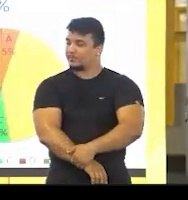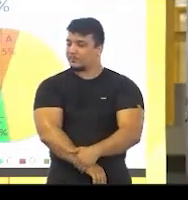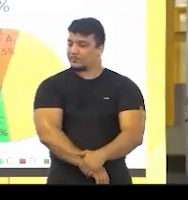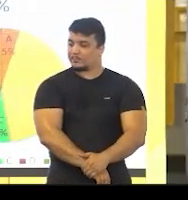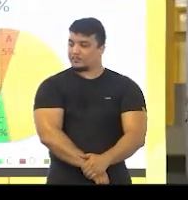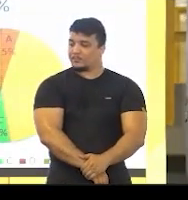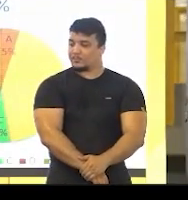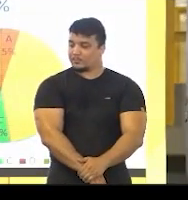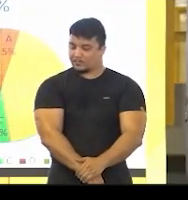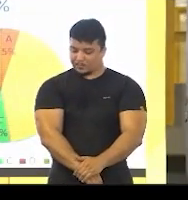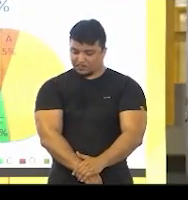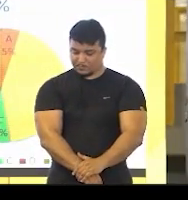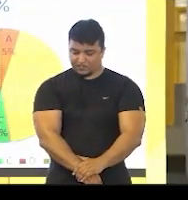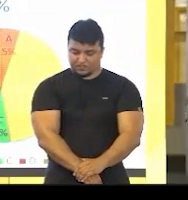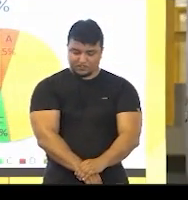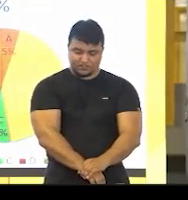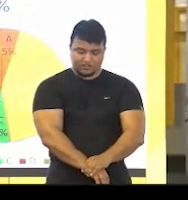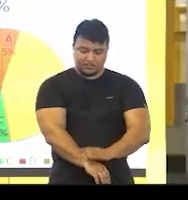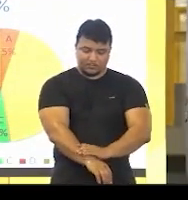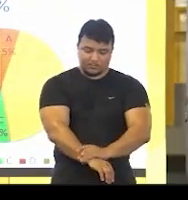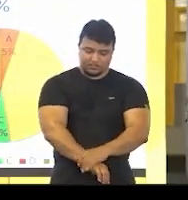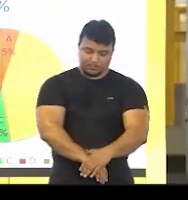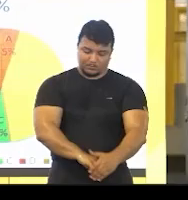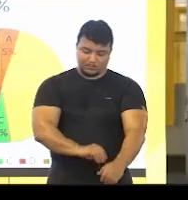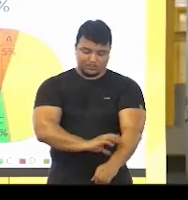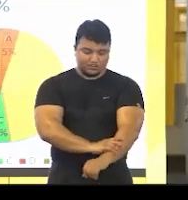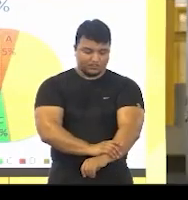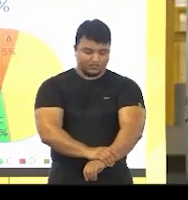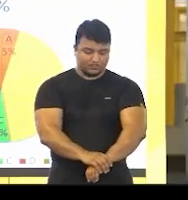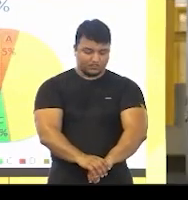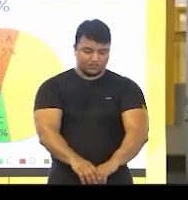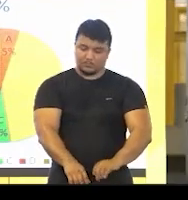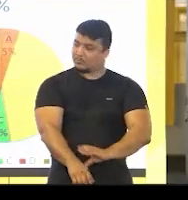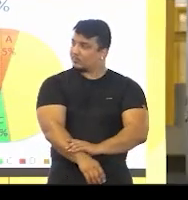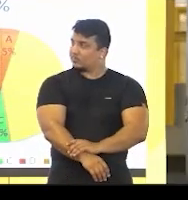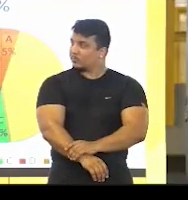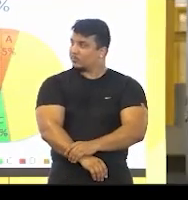Pode passar, pode passar. Pode passar.